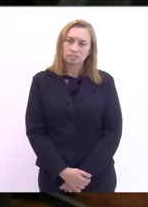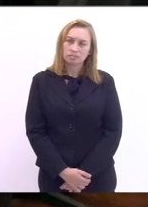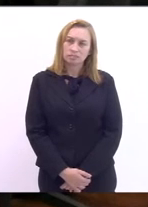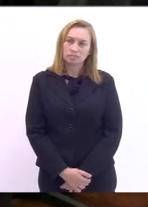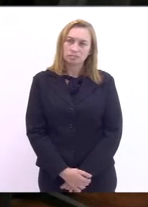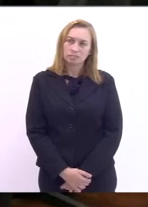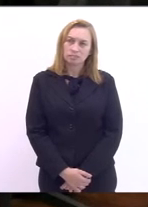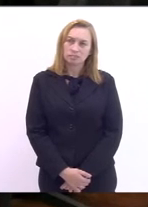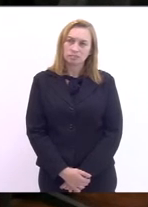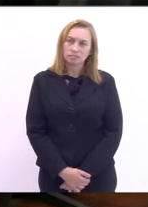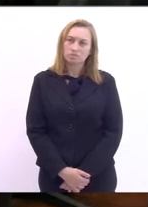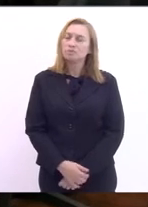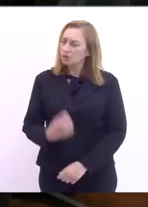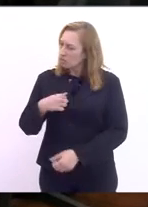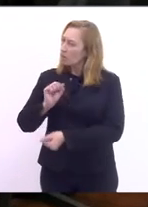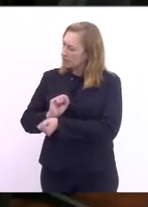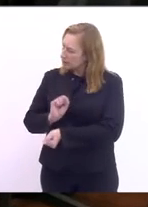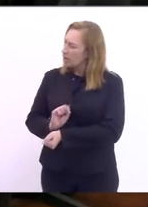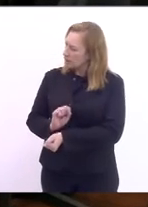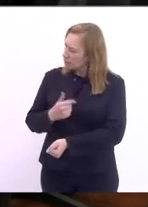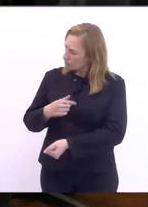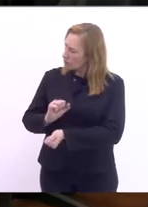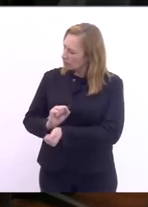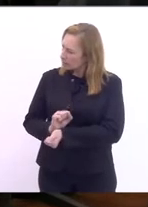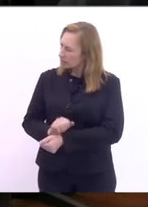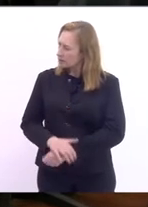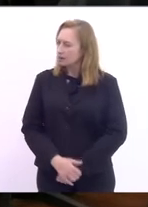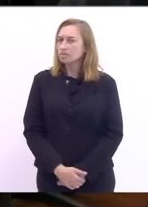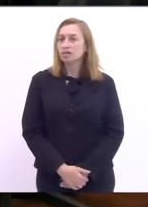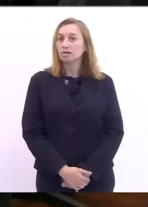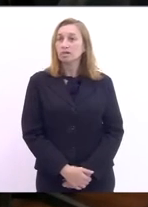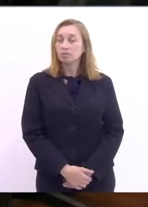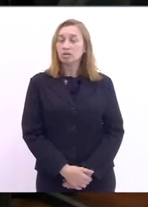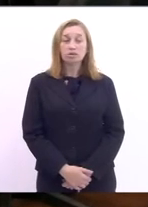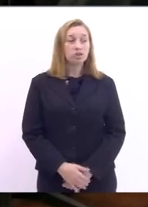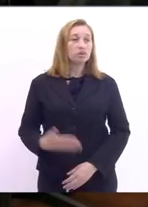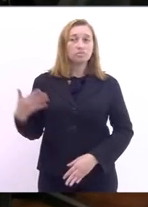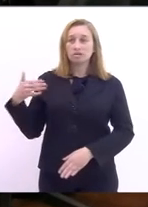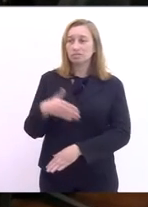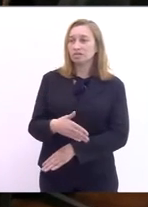Mas eu estou aguardando, não tem problema não. Não. Eu vou aguardar ela chegando.